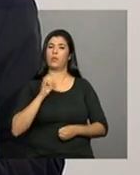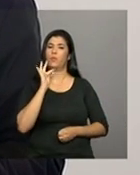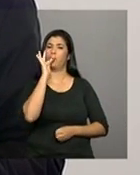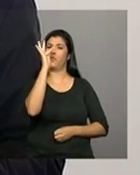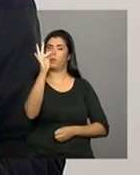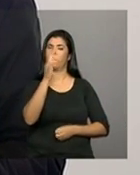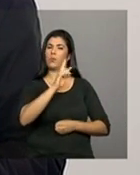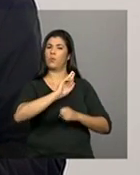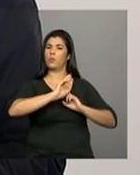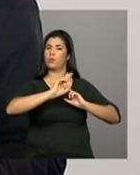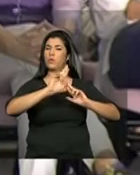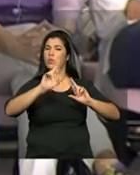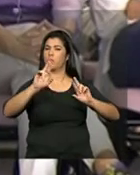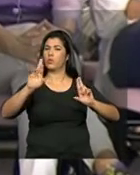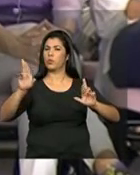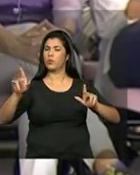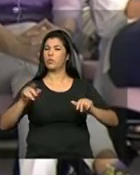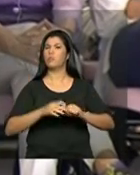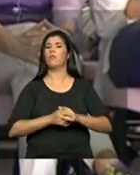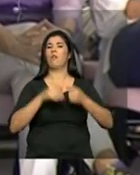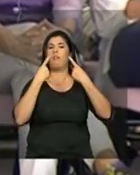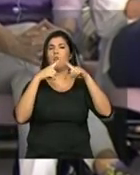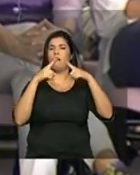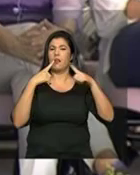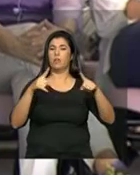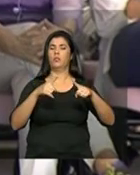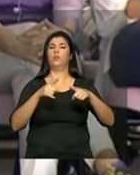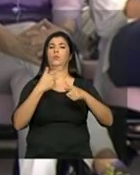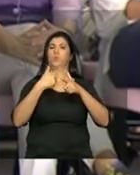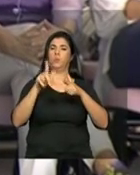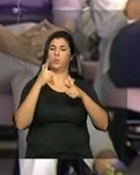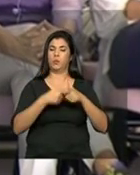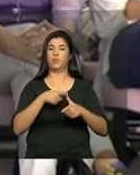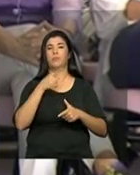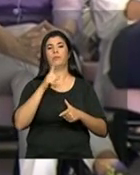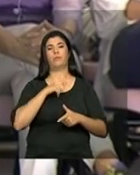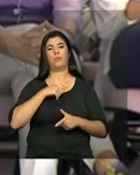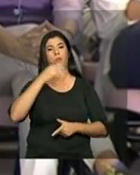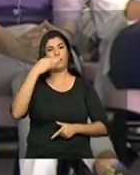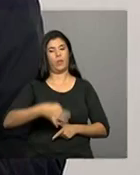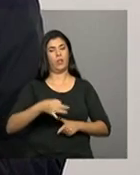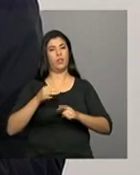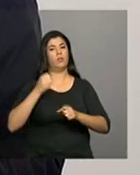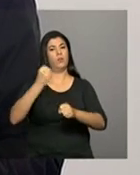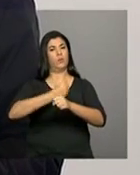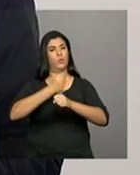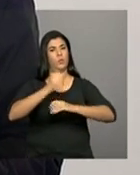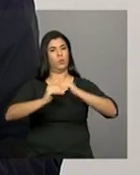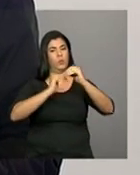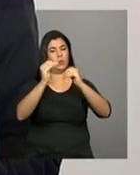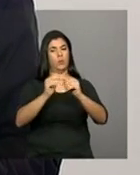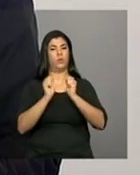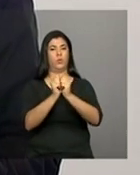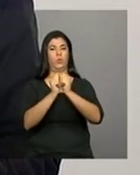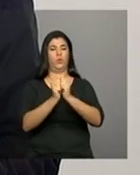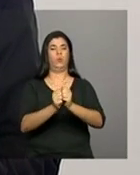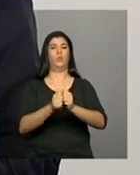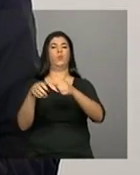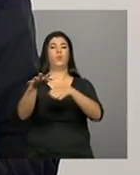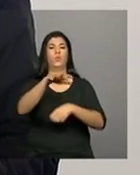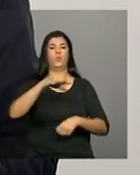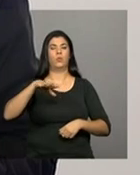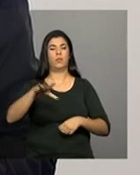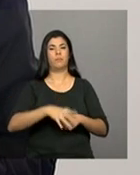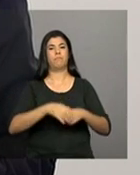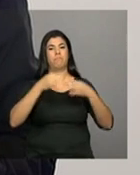muitas demandas e reivindicações que a senhora sabe e tenho certeza, nós vamos construir juntos um ambiente